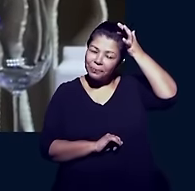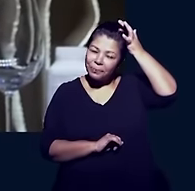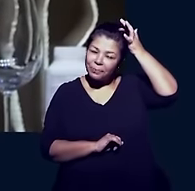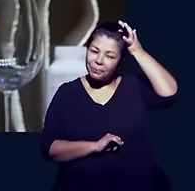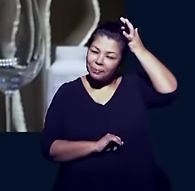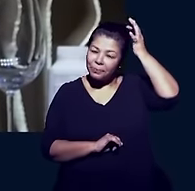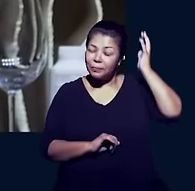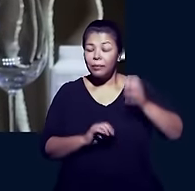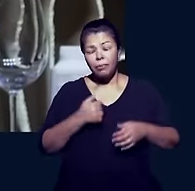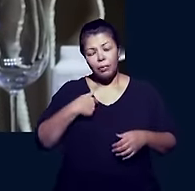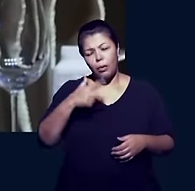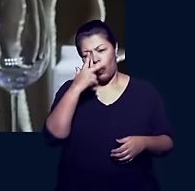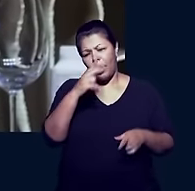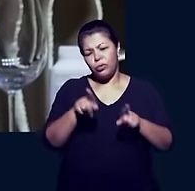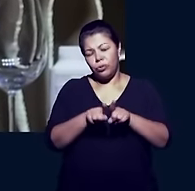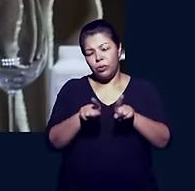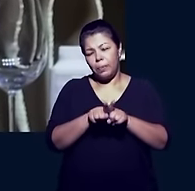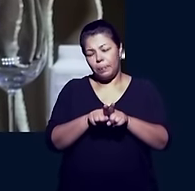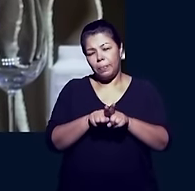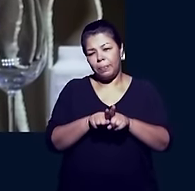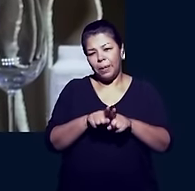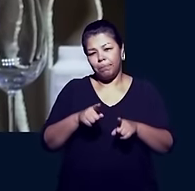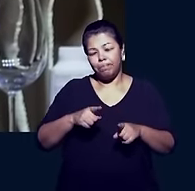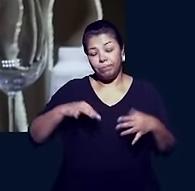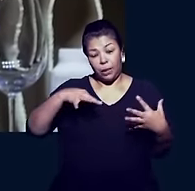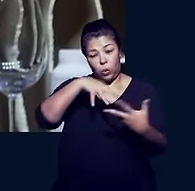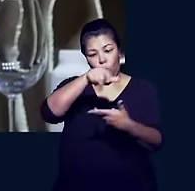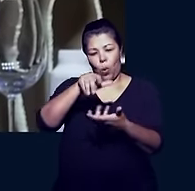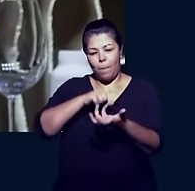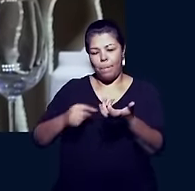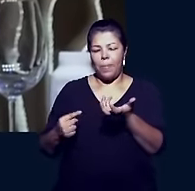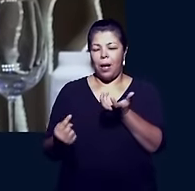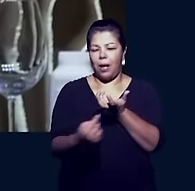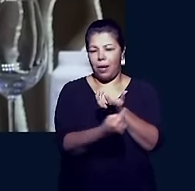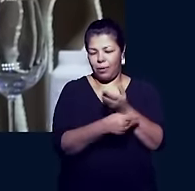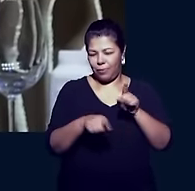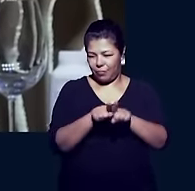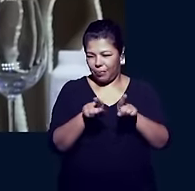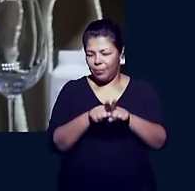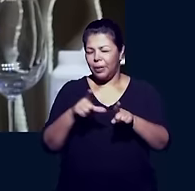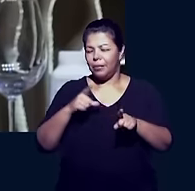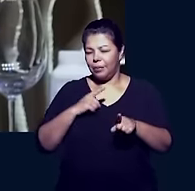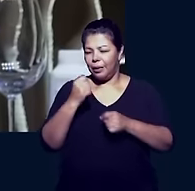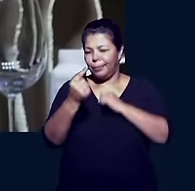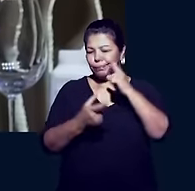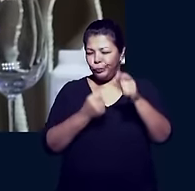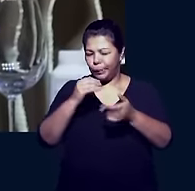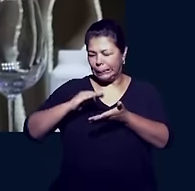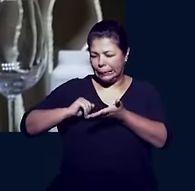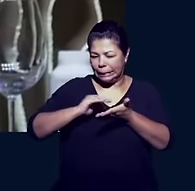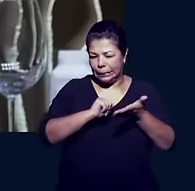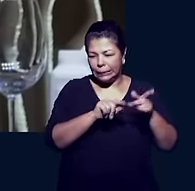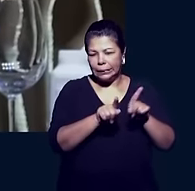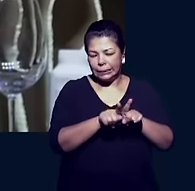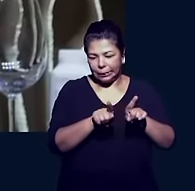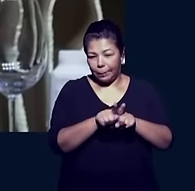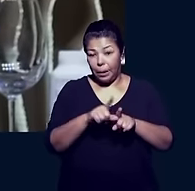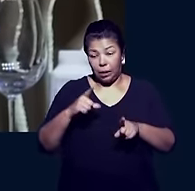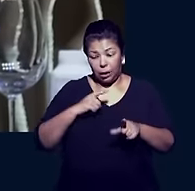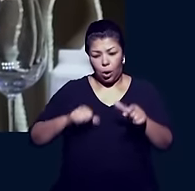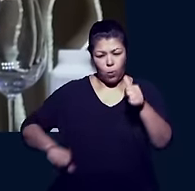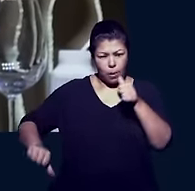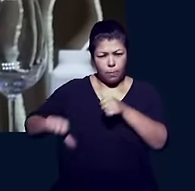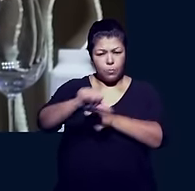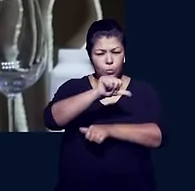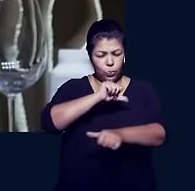acho que o cenário Global né Eu concordo muito com o que foi falado aqui É um cenário de restrição né de política monetária Global a gente tá numa transição né